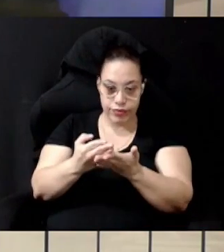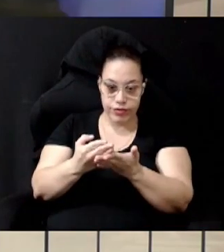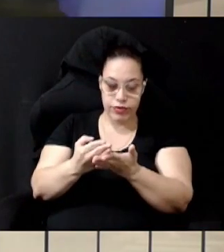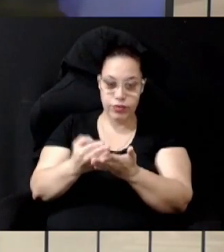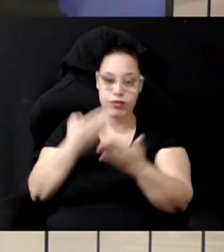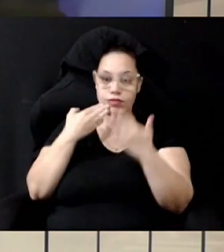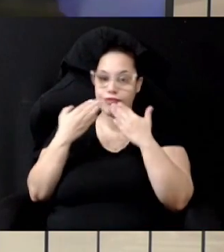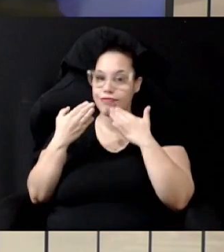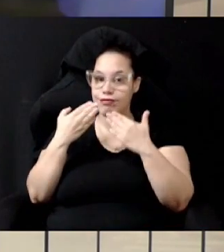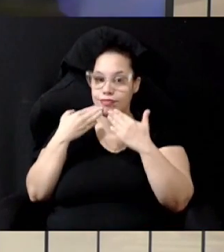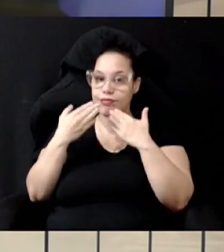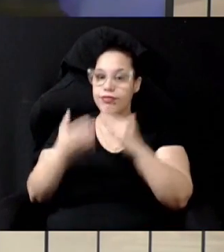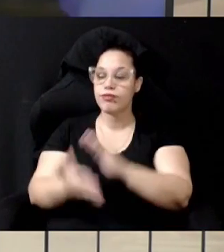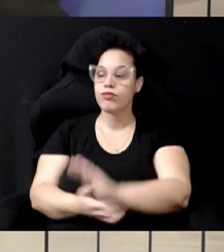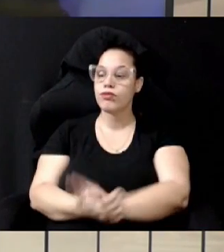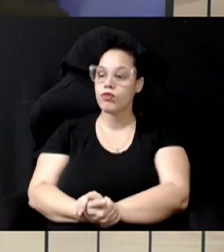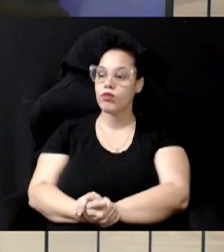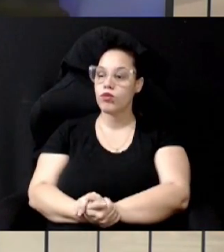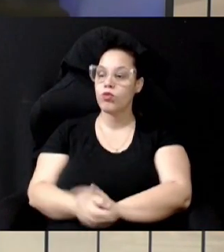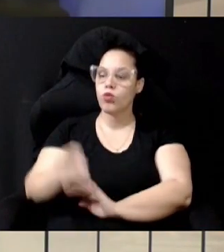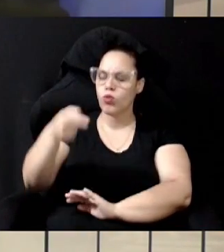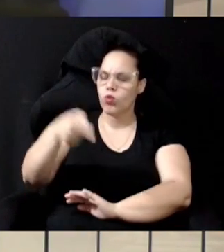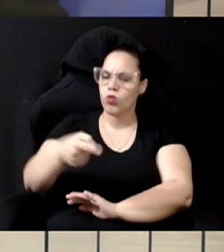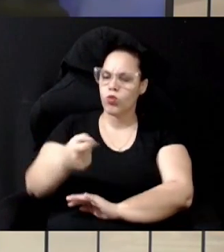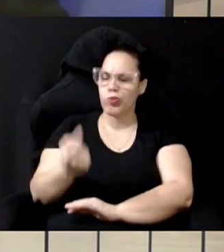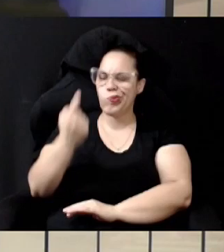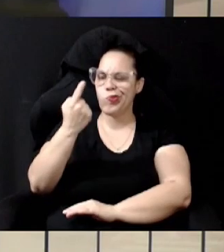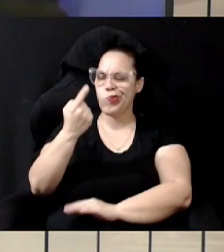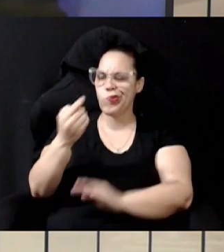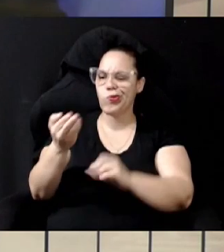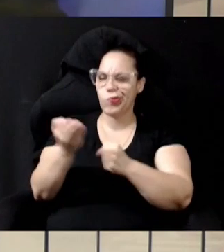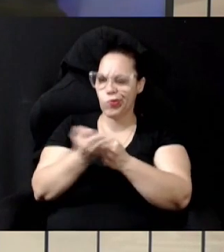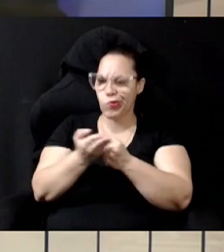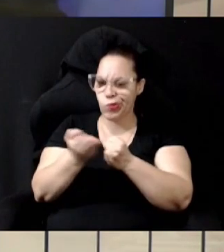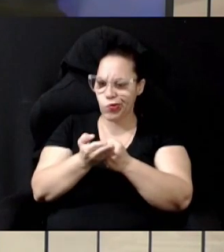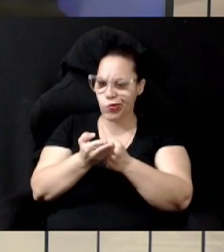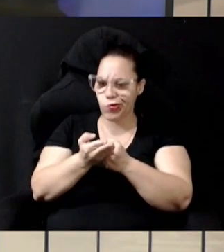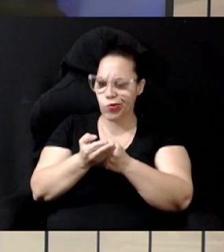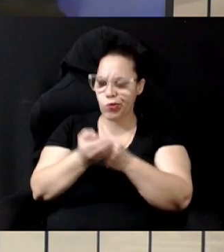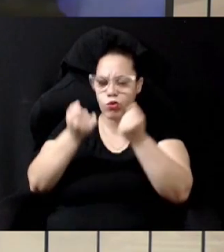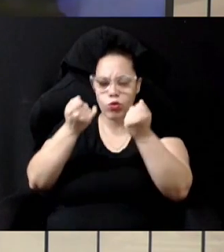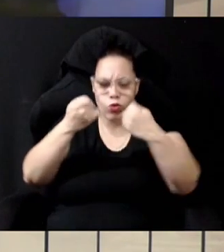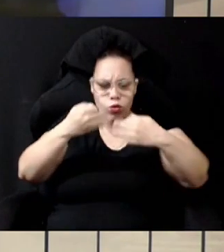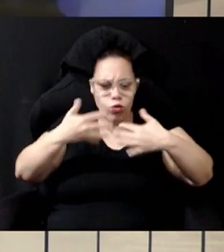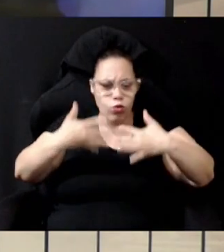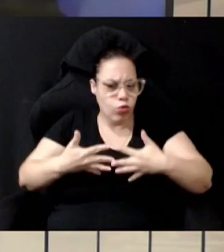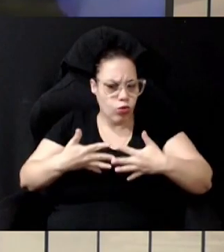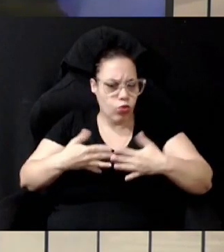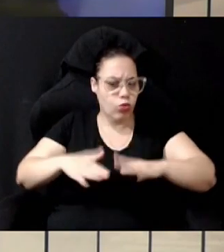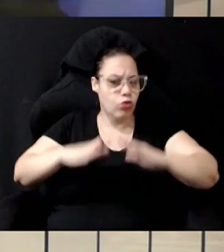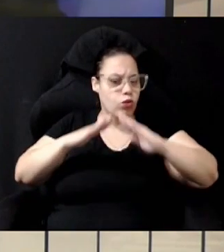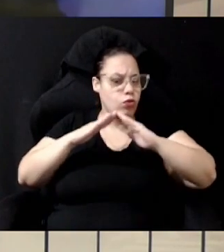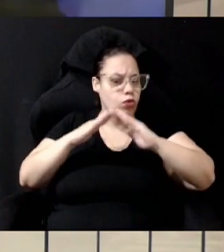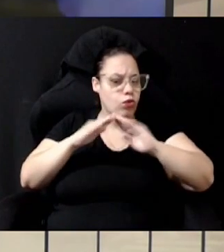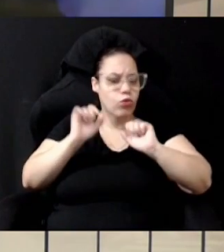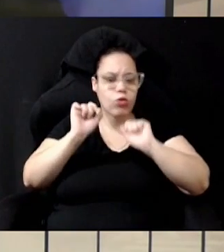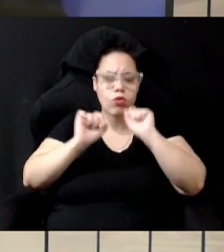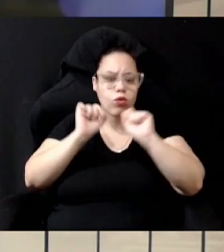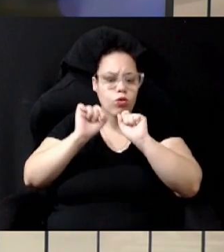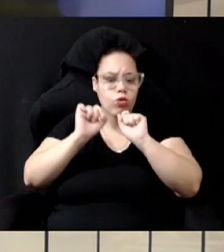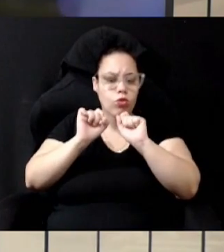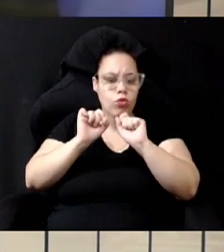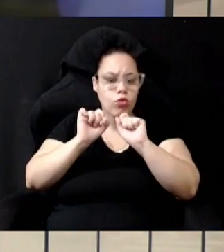bate-papo aqui neste primeiro bloco, vamos explicar um pouquinho para o pessoal de casa o que são esses